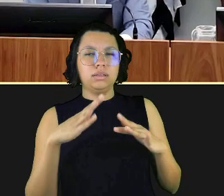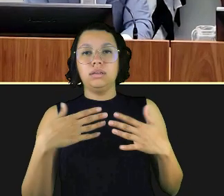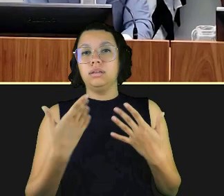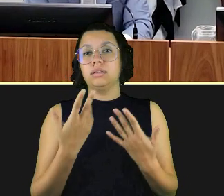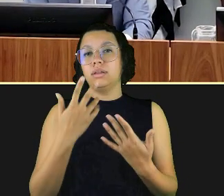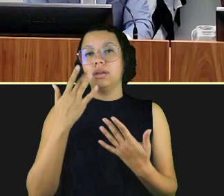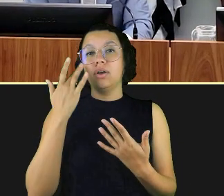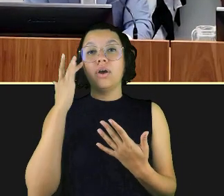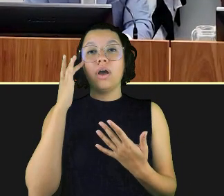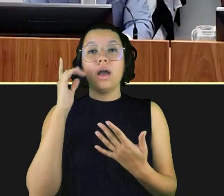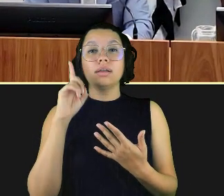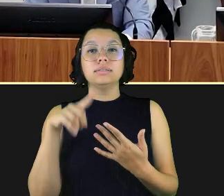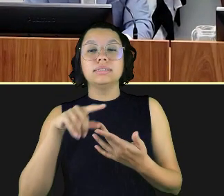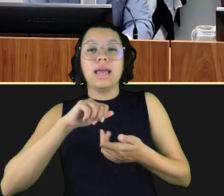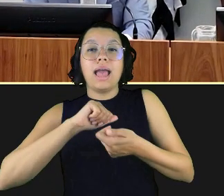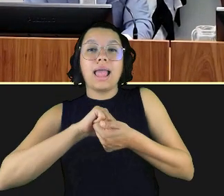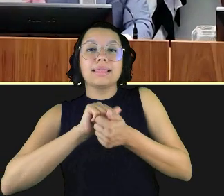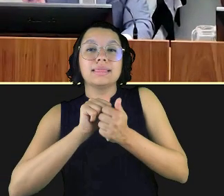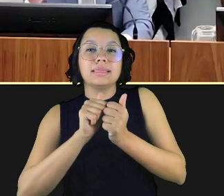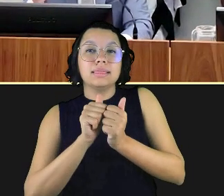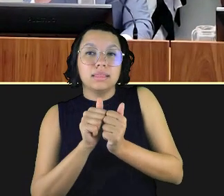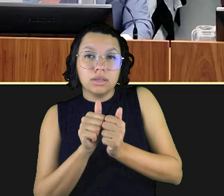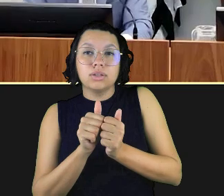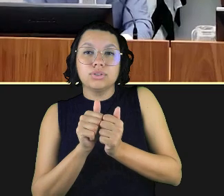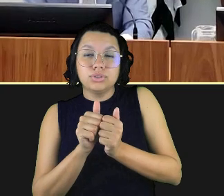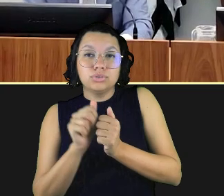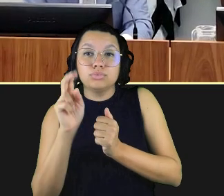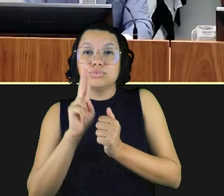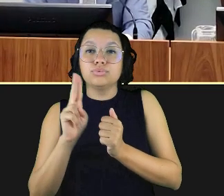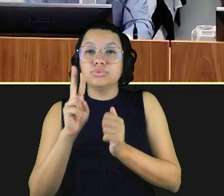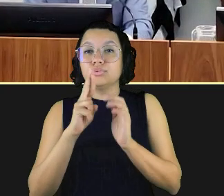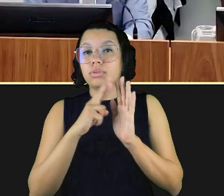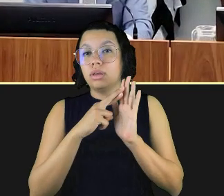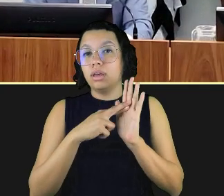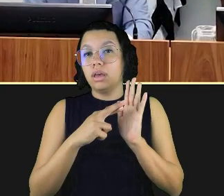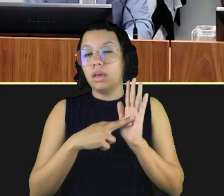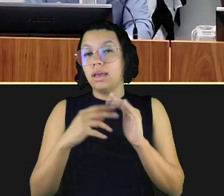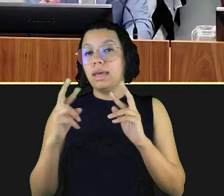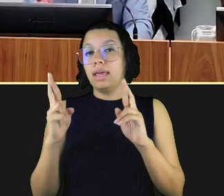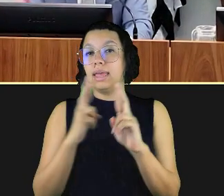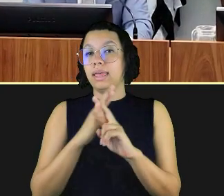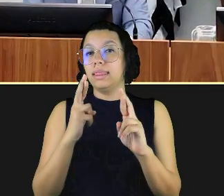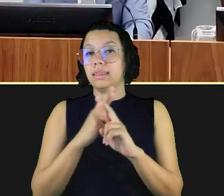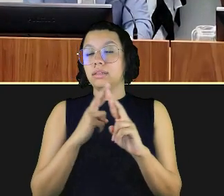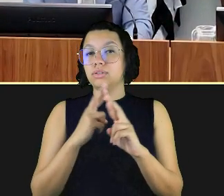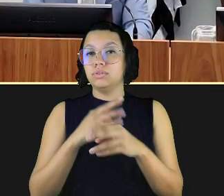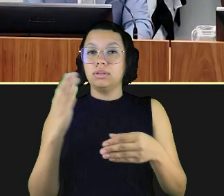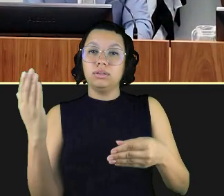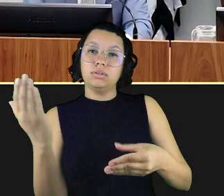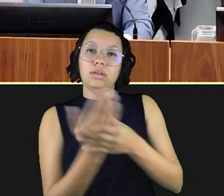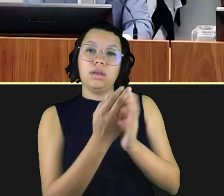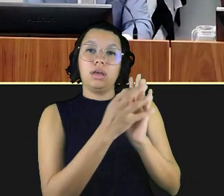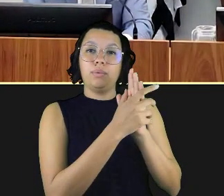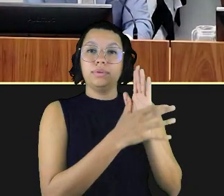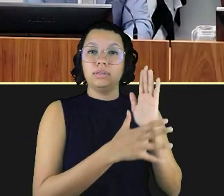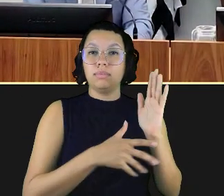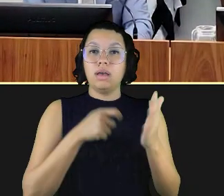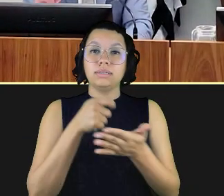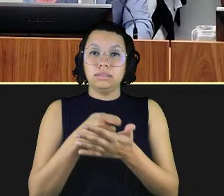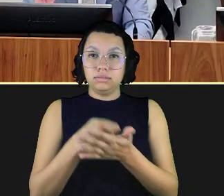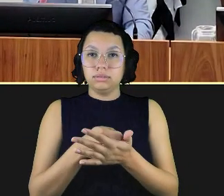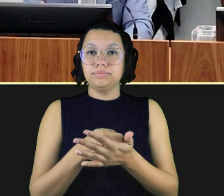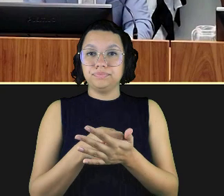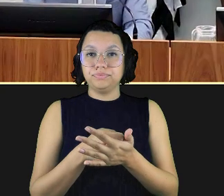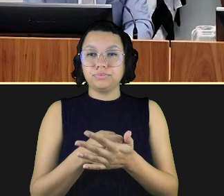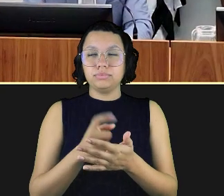a aplicação da regra pertinente aos embargos à execução, e não propriamente à anulatória. Eu acho que